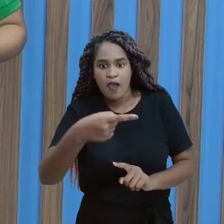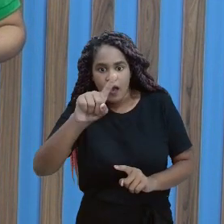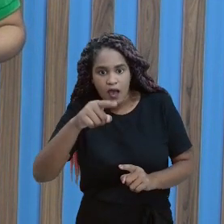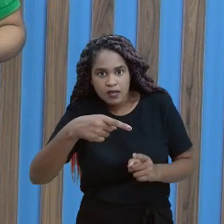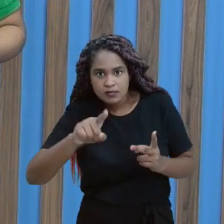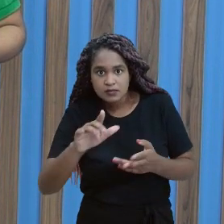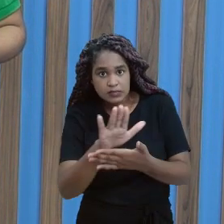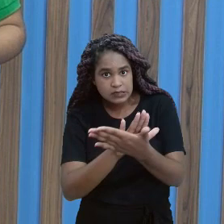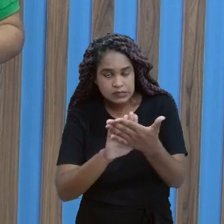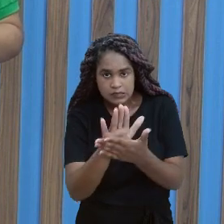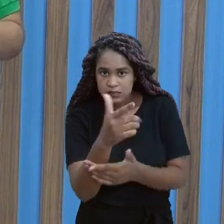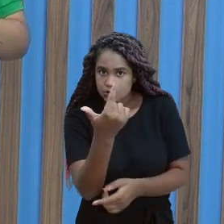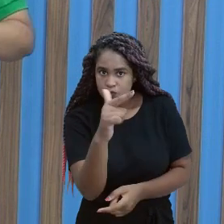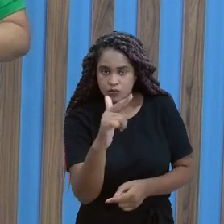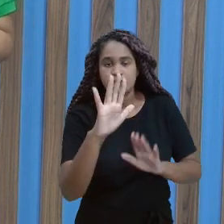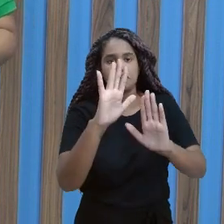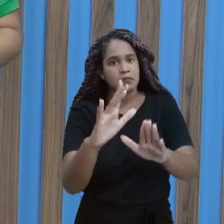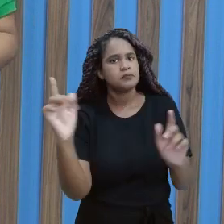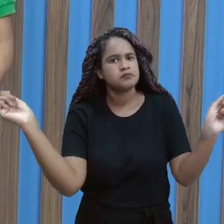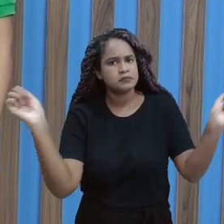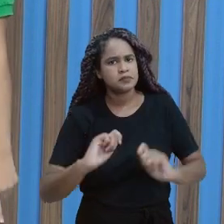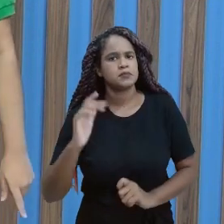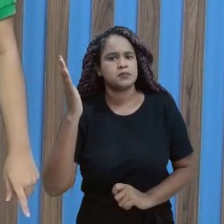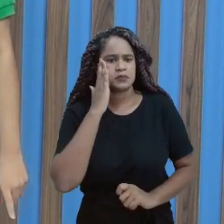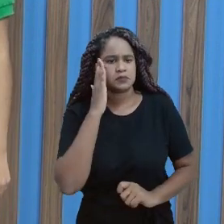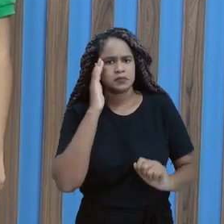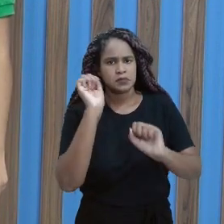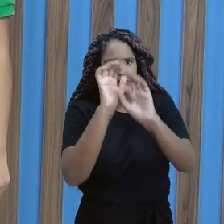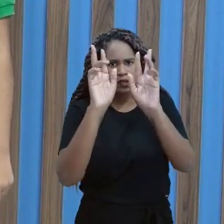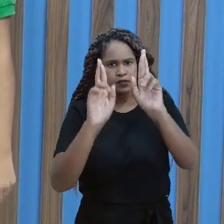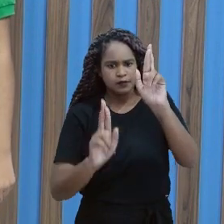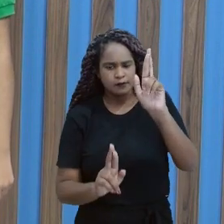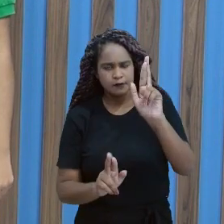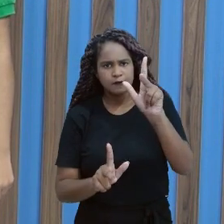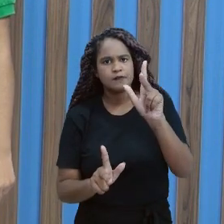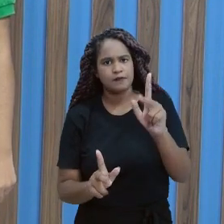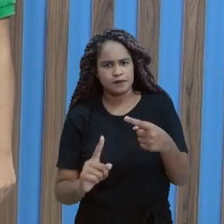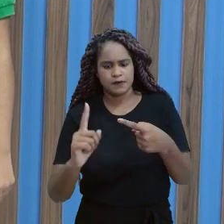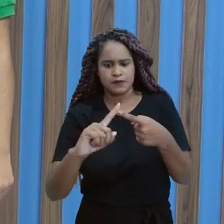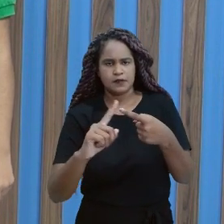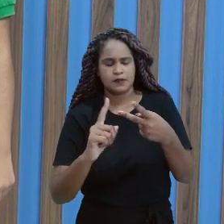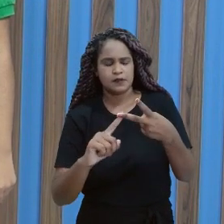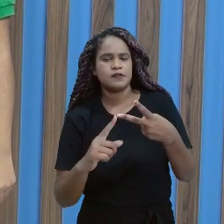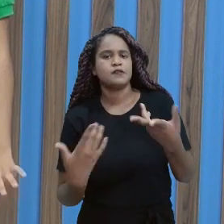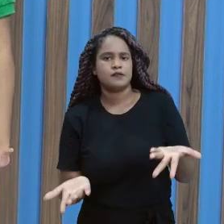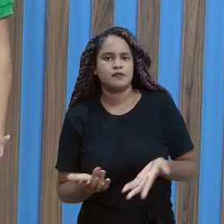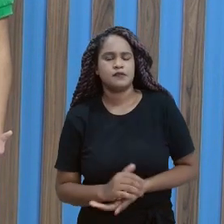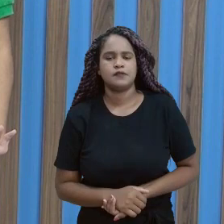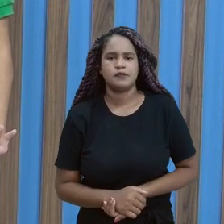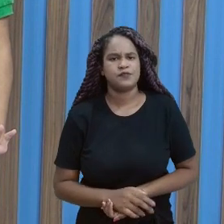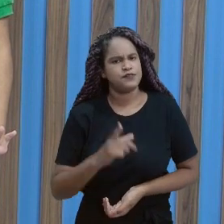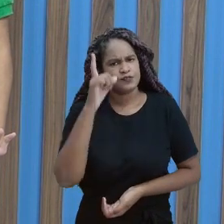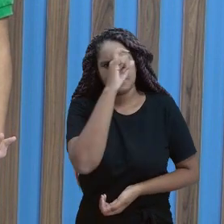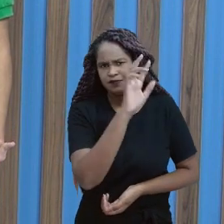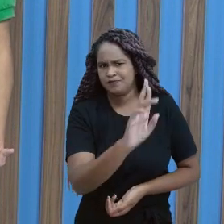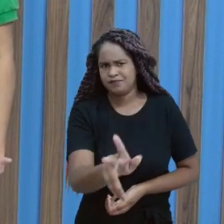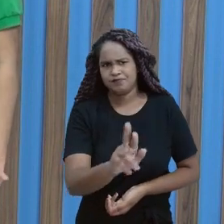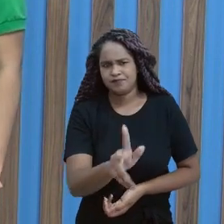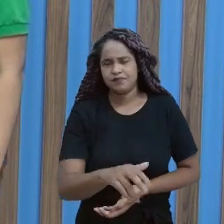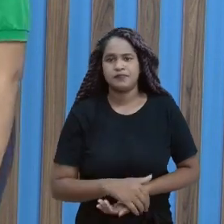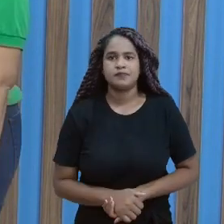de acento gráfico, mas mesmo assim a gente consegue fazer a distinção entre os usos das duas palavras. Não é difícil, tá